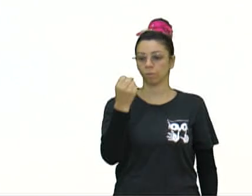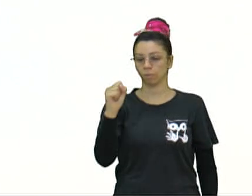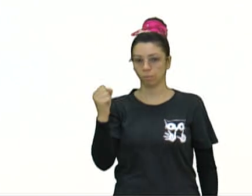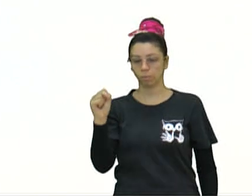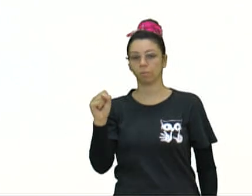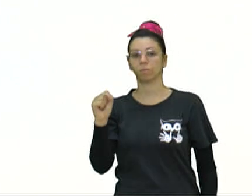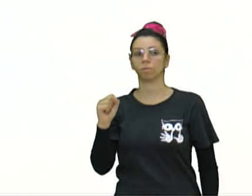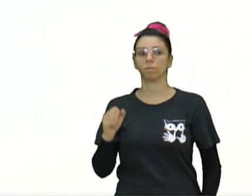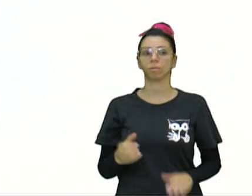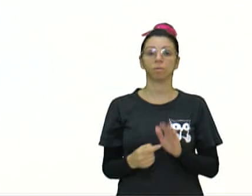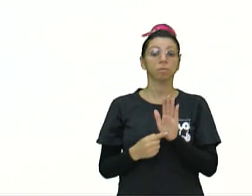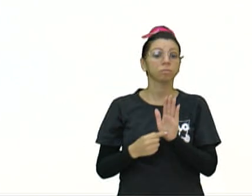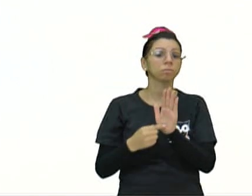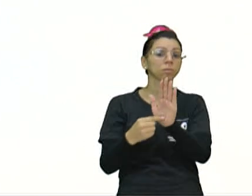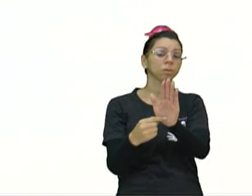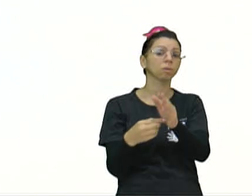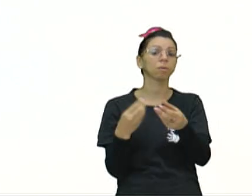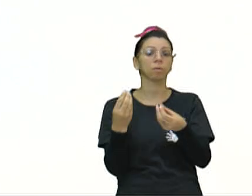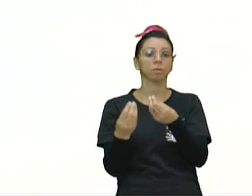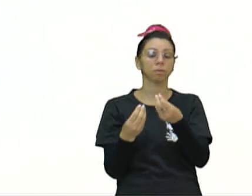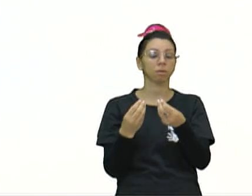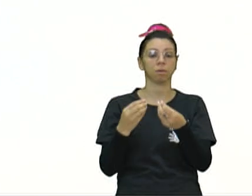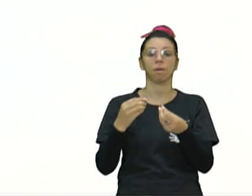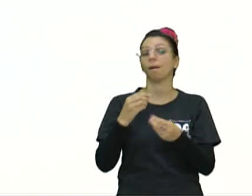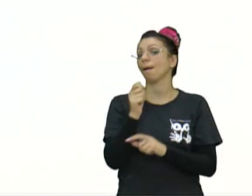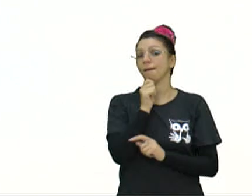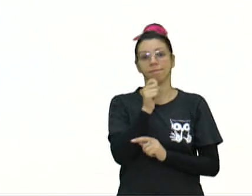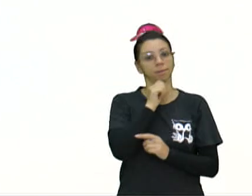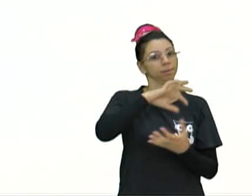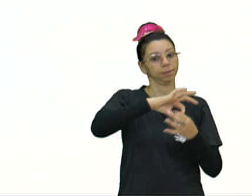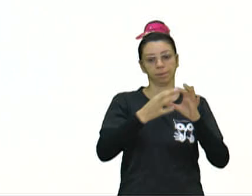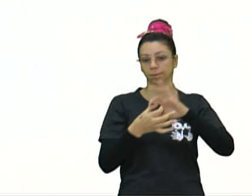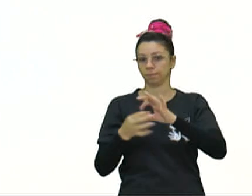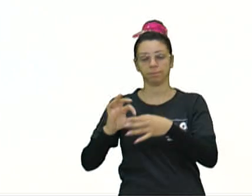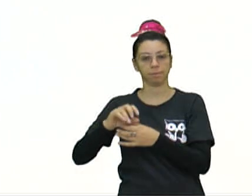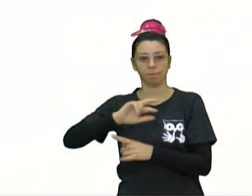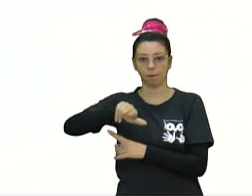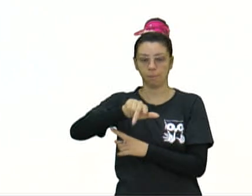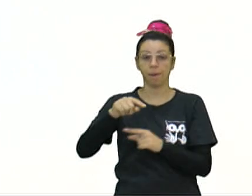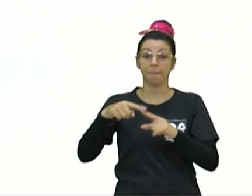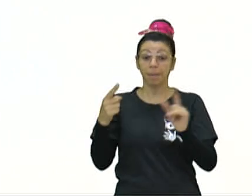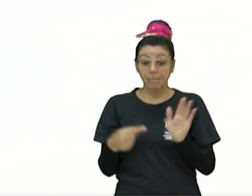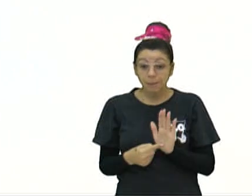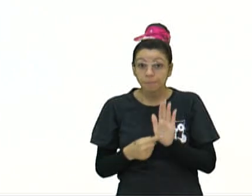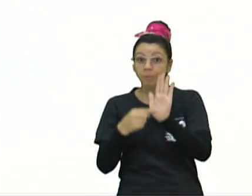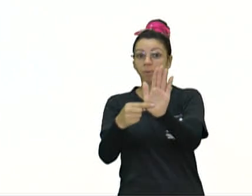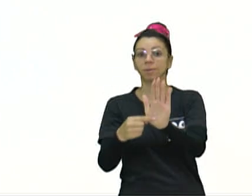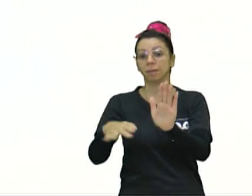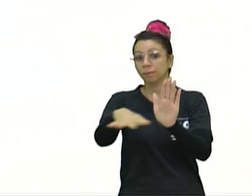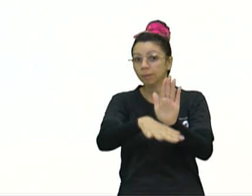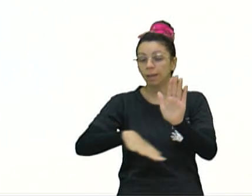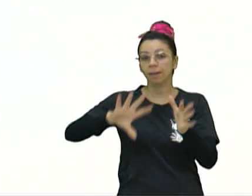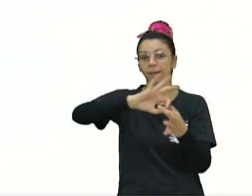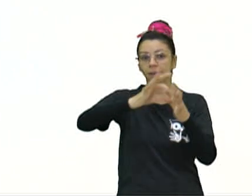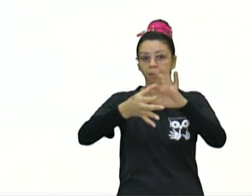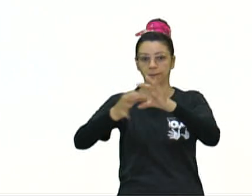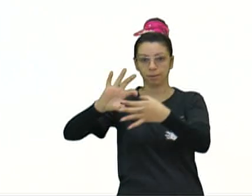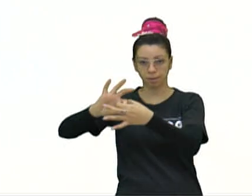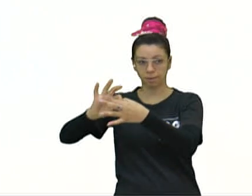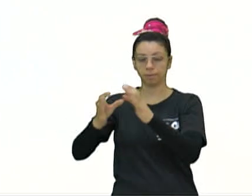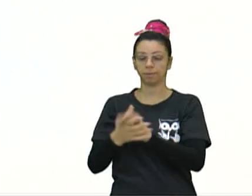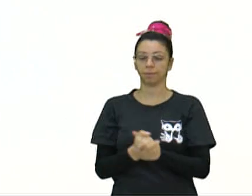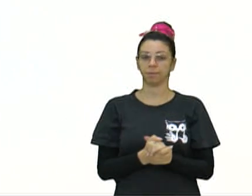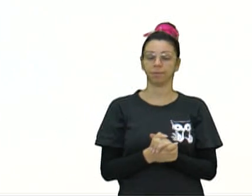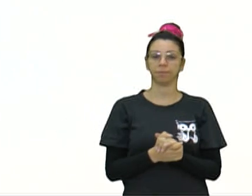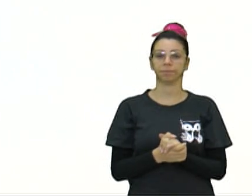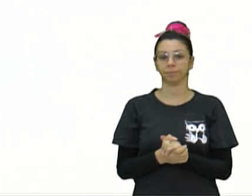é demonstrado, as Olimpíadas, ele não é olímpico ainda, né, mas ele é demonstrado dentro das Olimpíadas. Então a